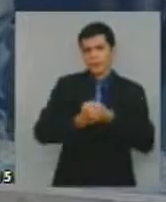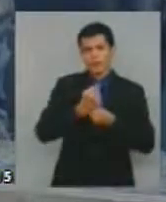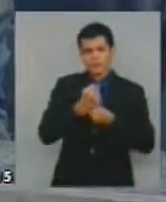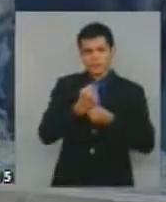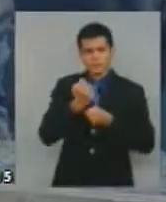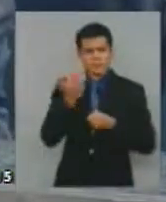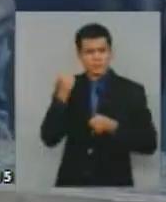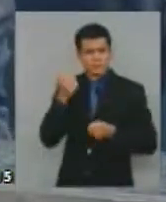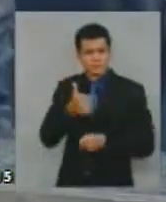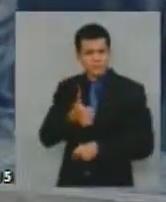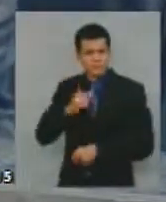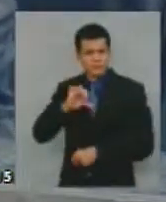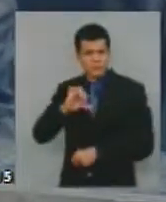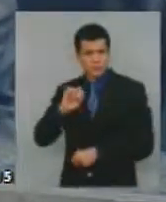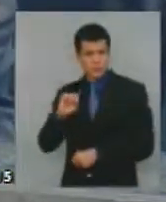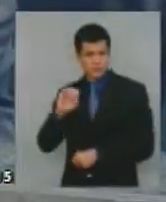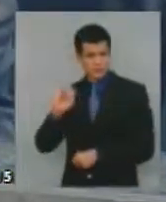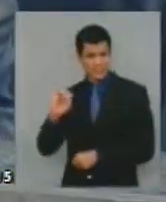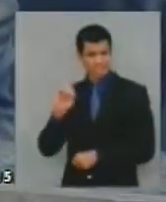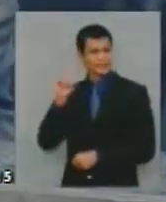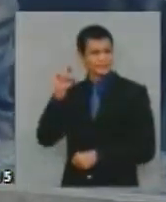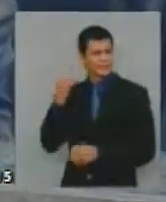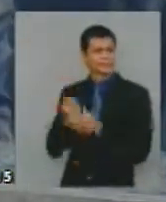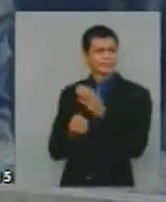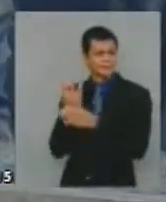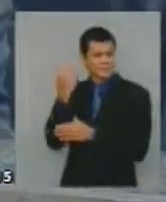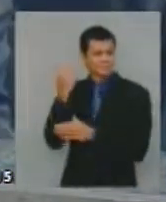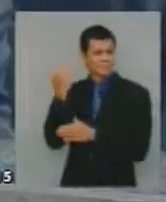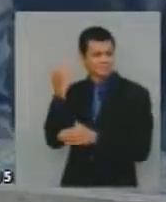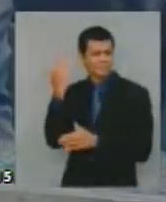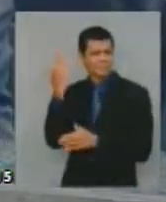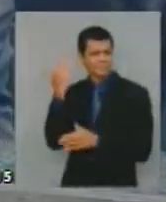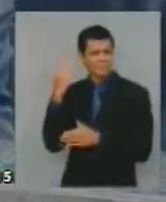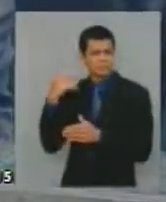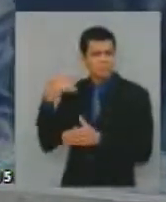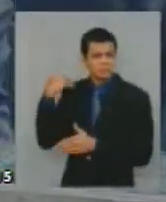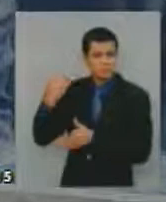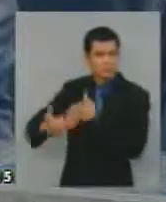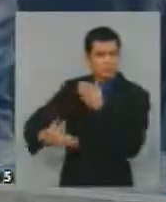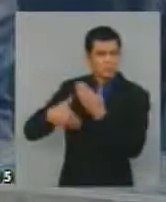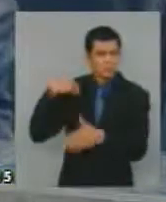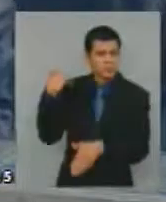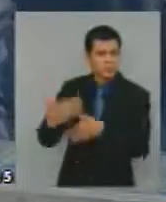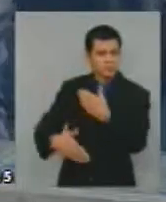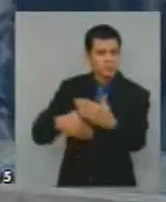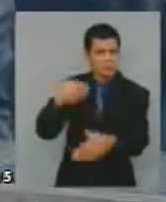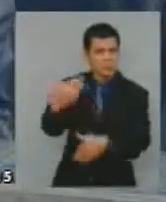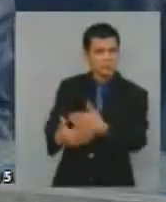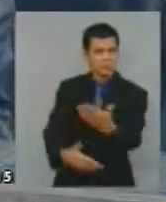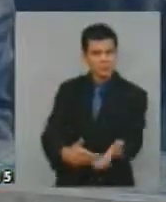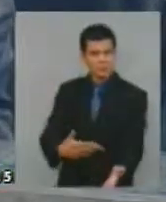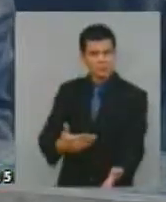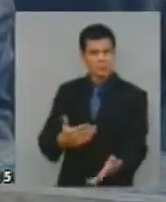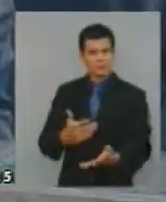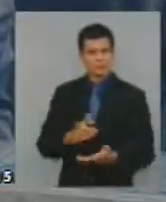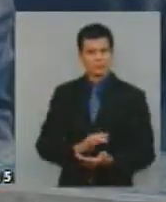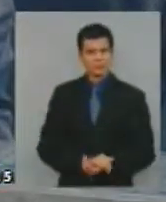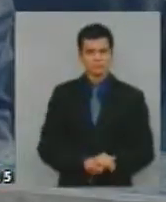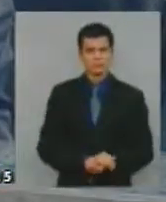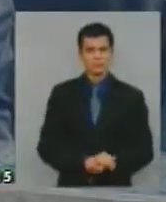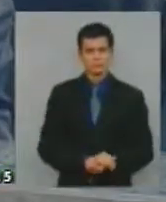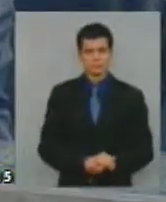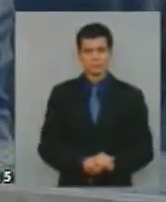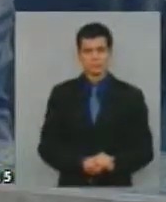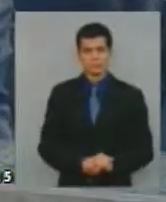o barulho que faz quando se acende aquela pedra, né? Curiosidade cultural. Okay. Mas o fato é o seguinte, existe uma relação direta com a